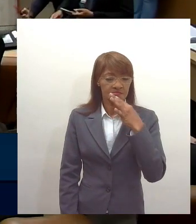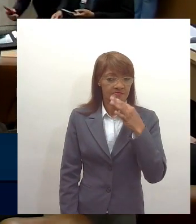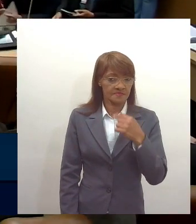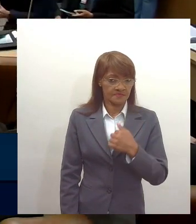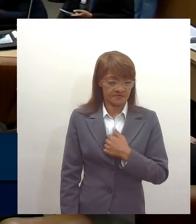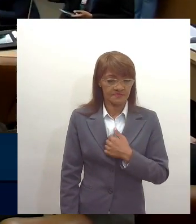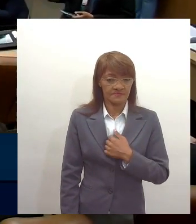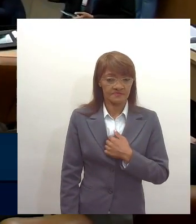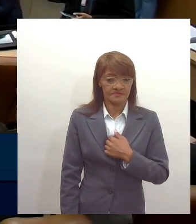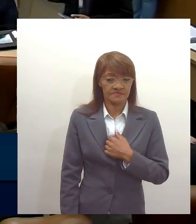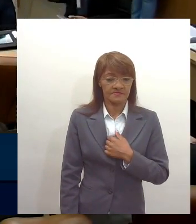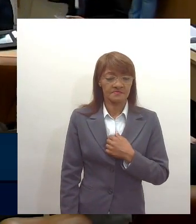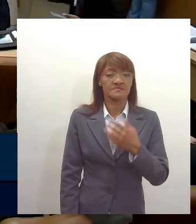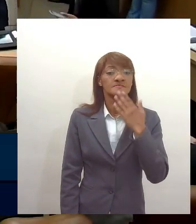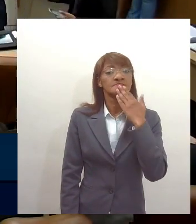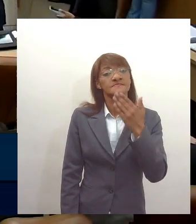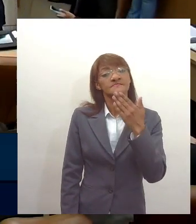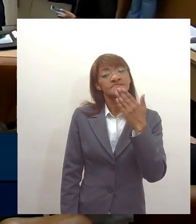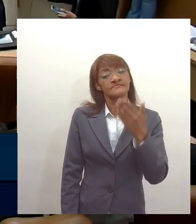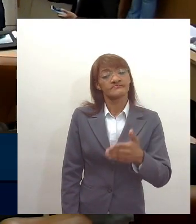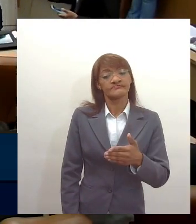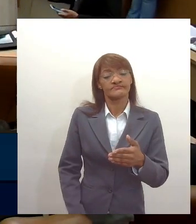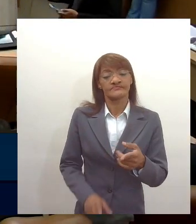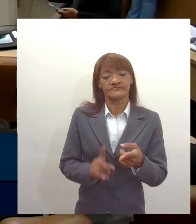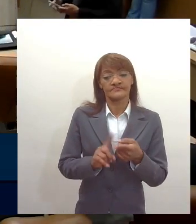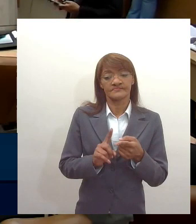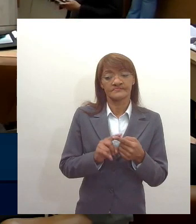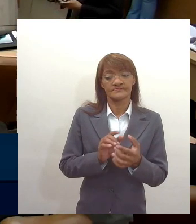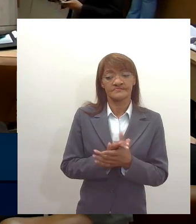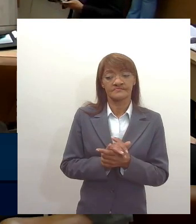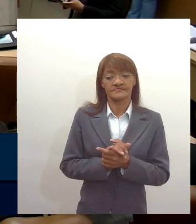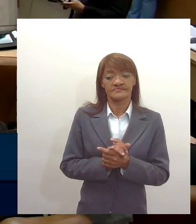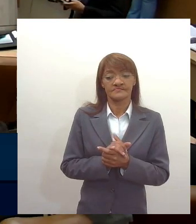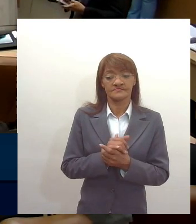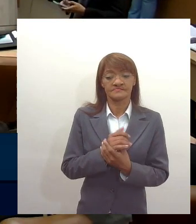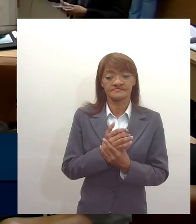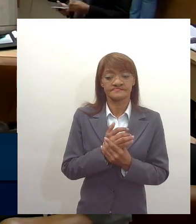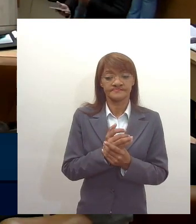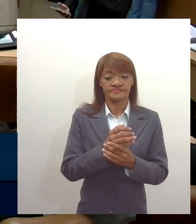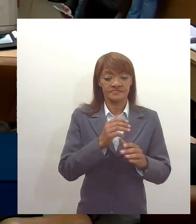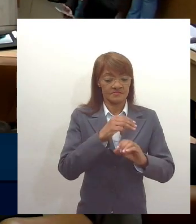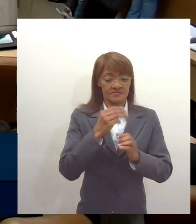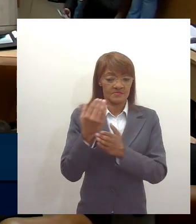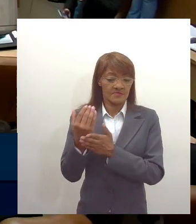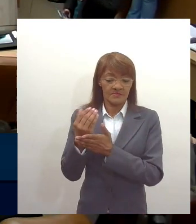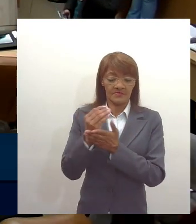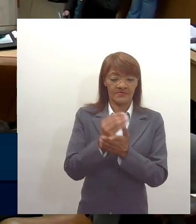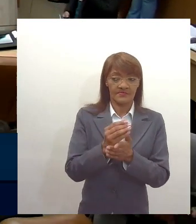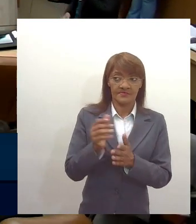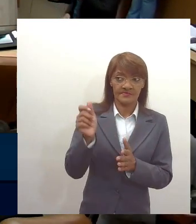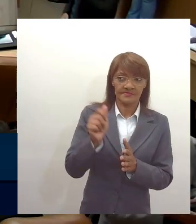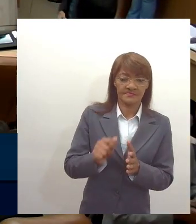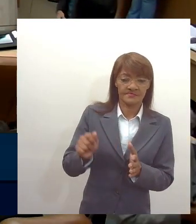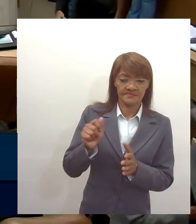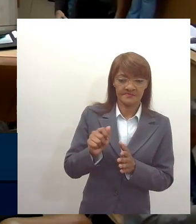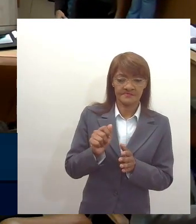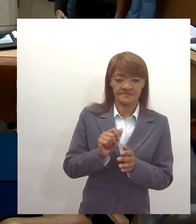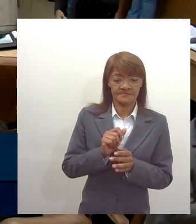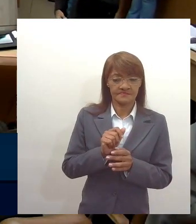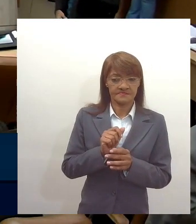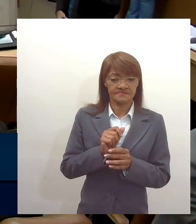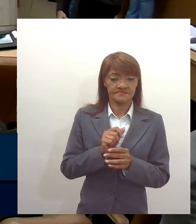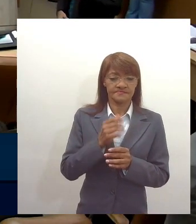que nós vamos colocar emenda lá para a associação lá do Alagamar, que pedir a Vossa Excelência também coloque uma emenda para lá para ajudar